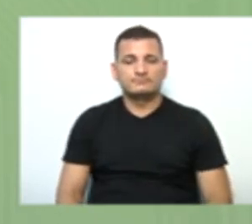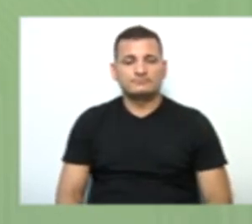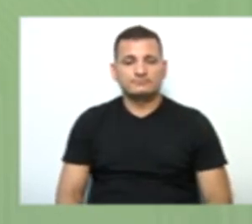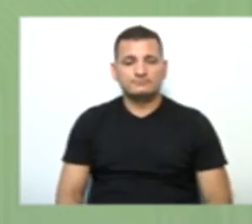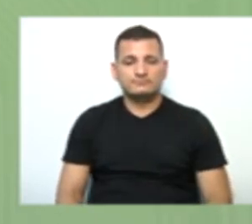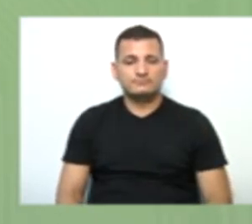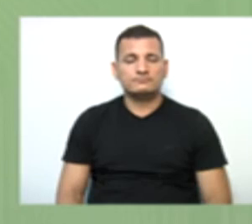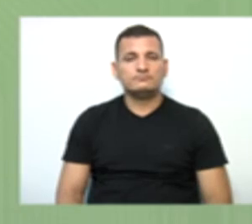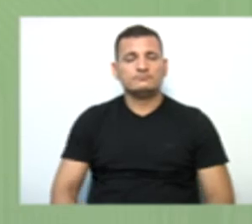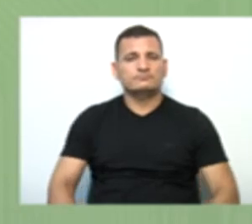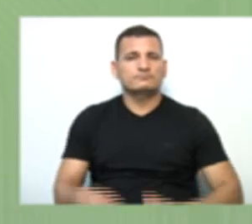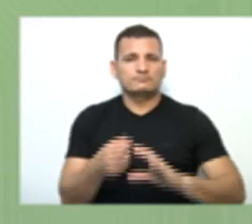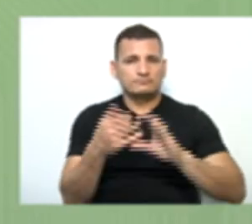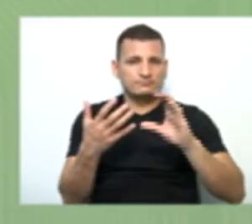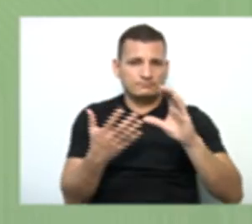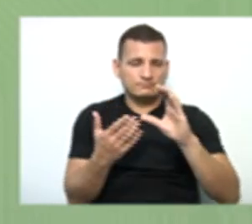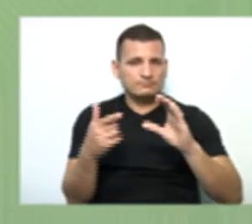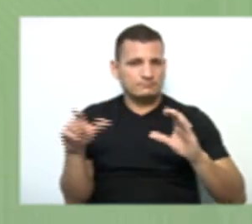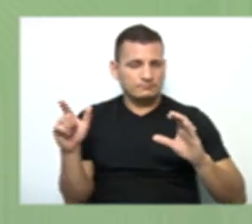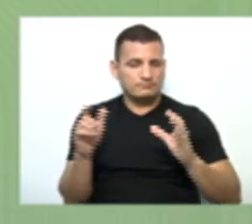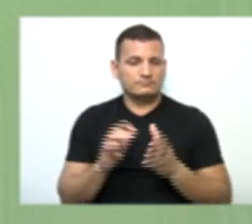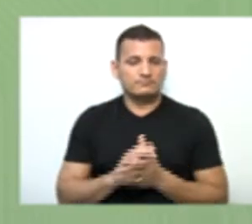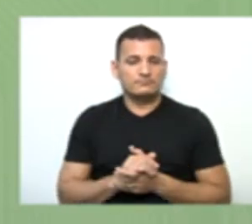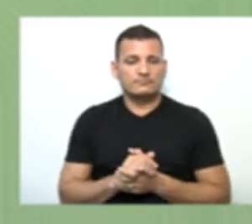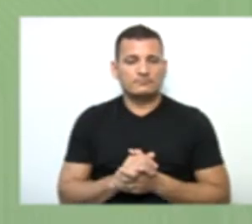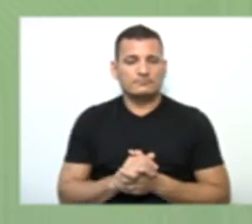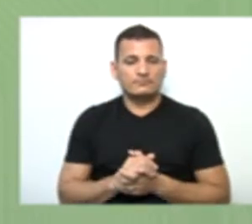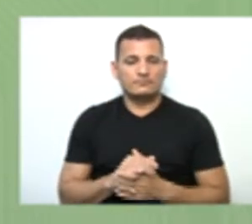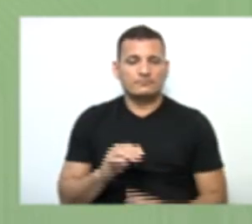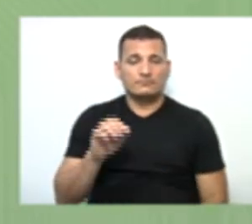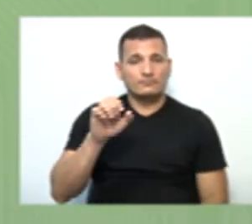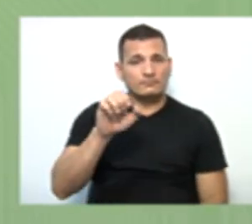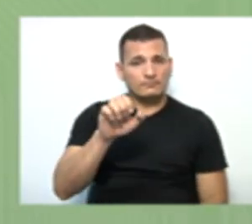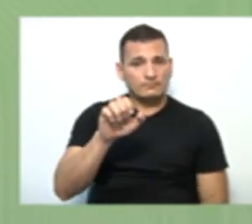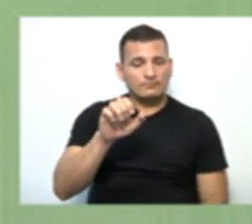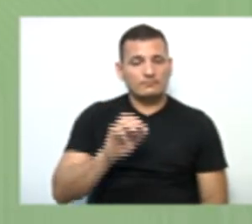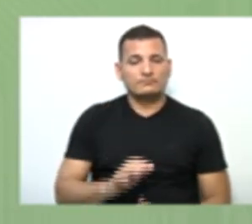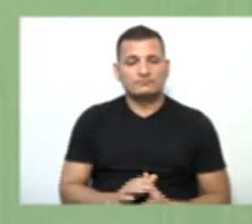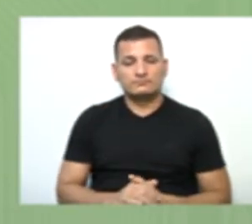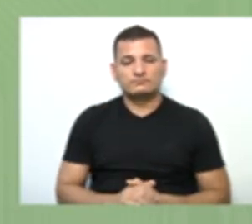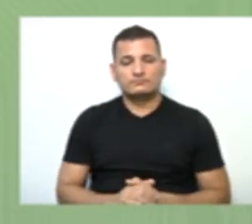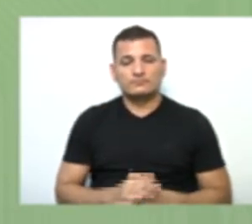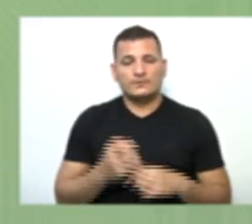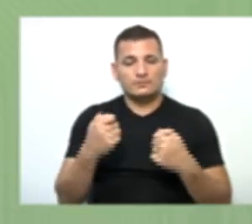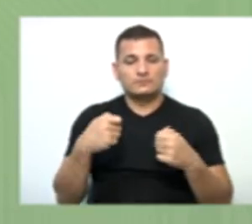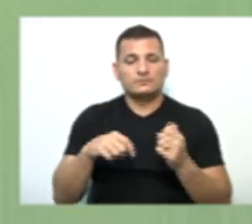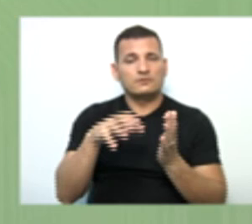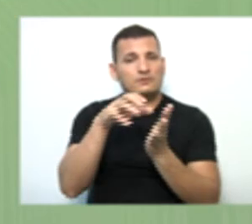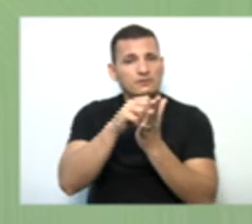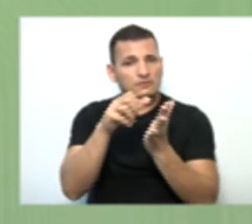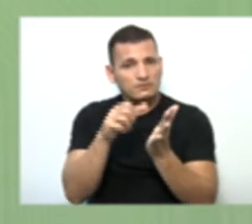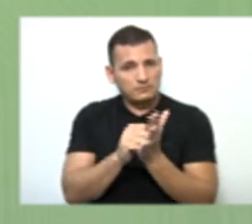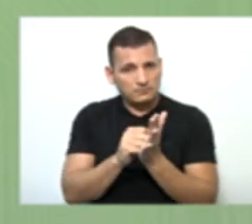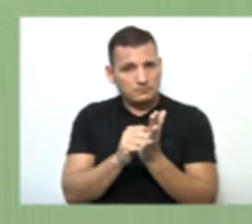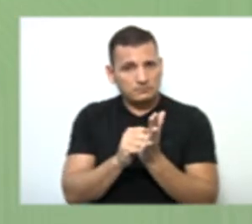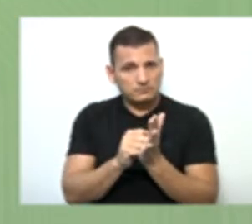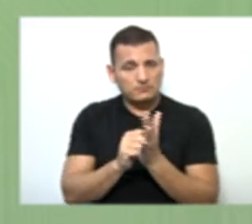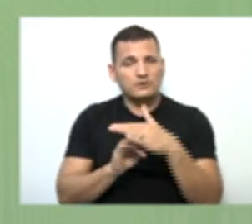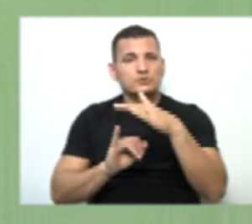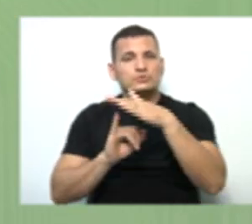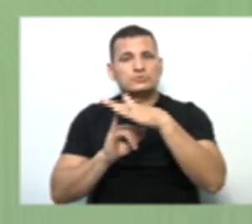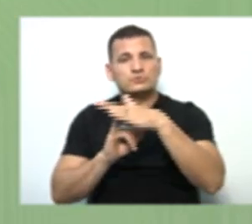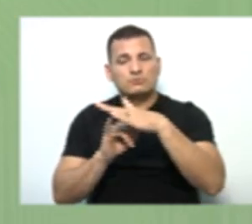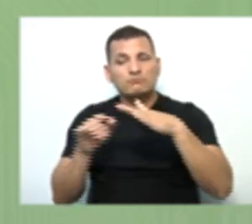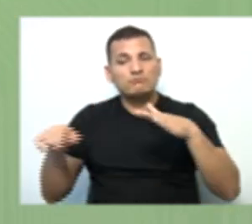Outra característica que é citada aqui na letra E, deve ser registrado no órgão do comércio. Então, nós